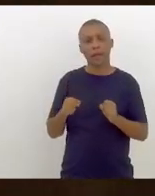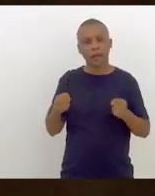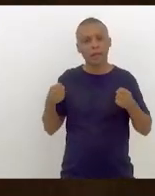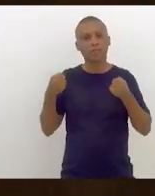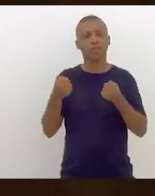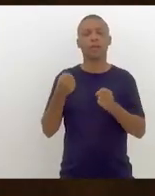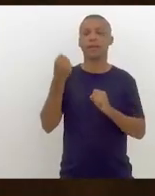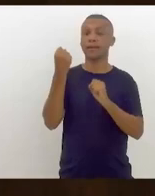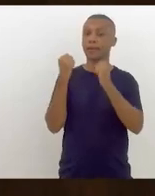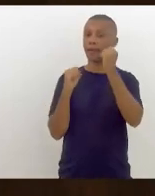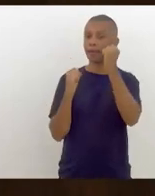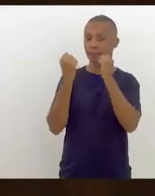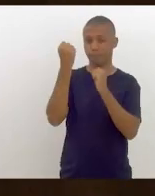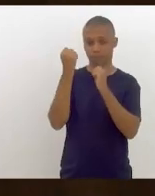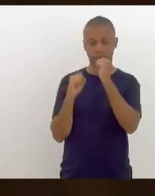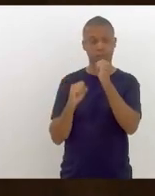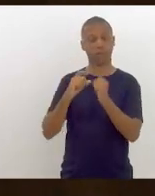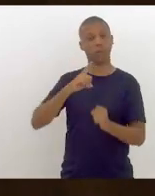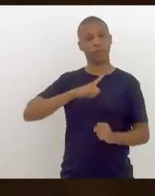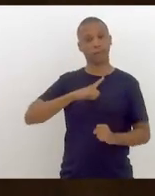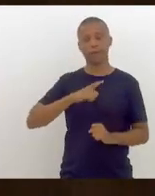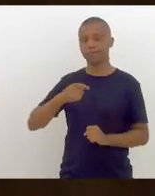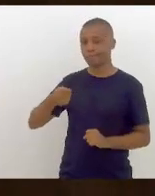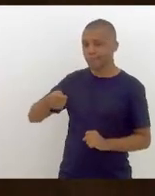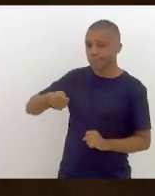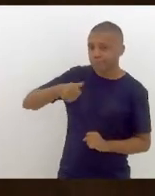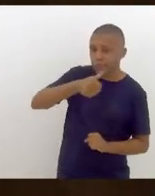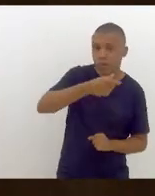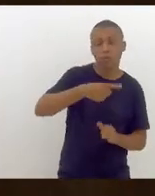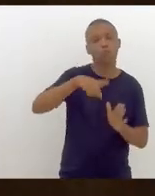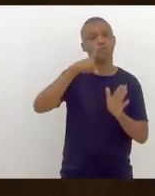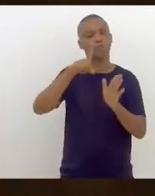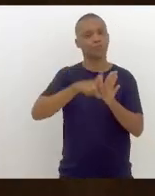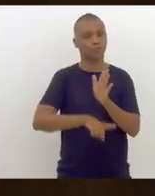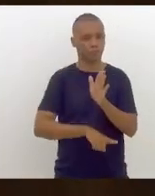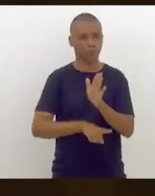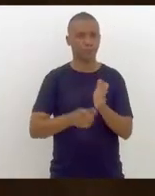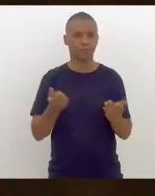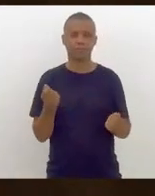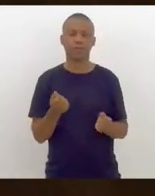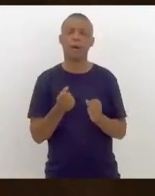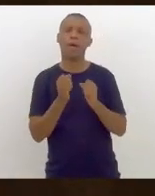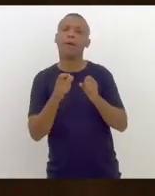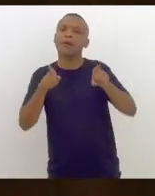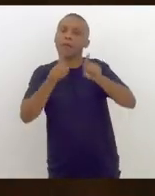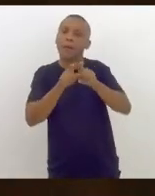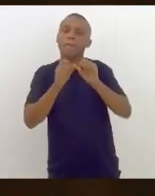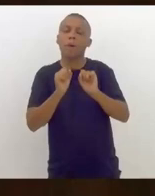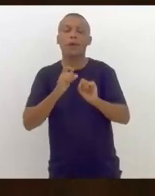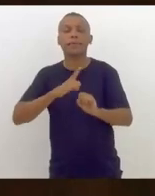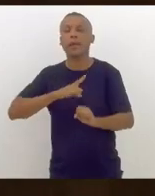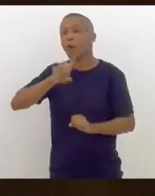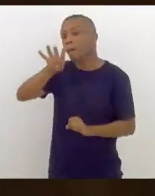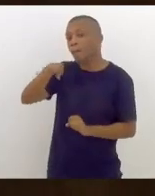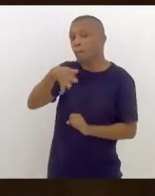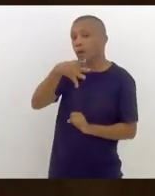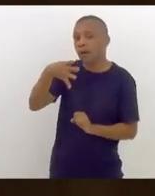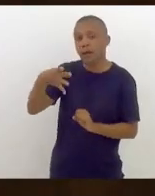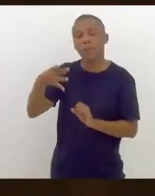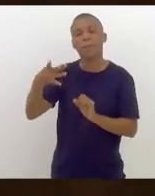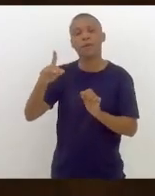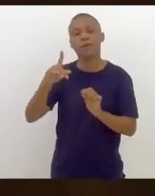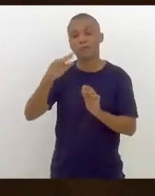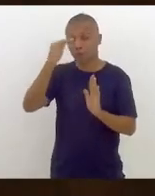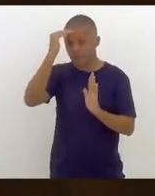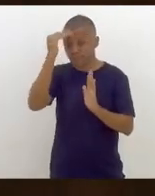as empresas que tenham um benefício fiscal possam ter também um programa de integridade